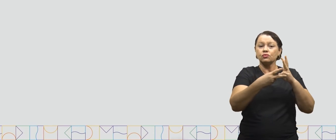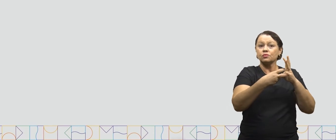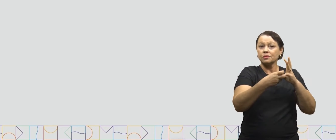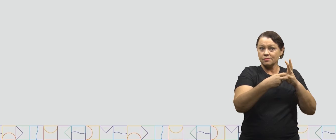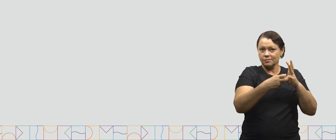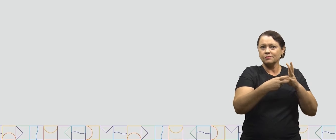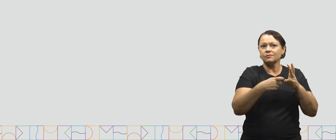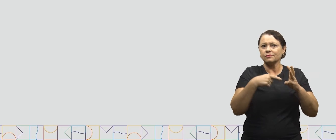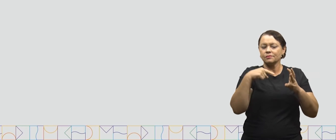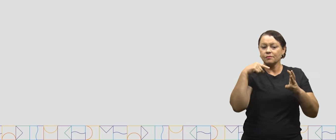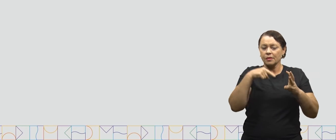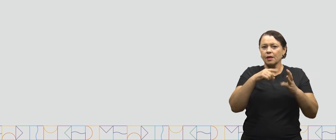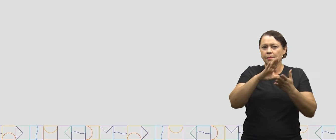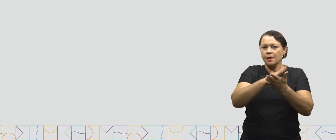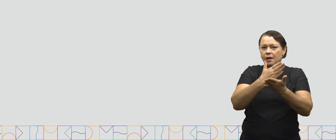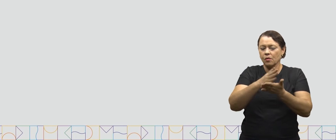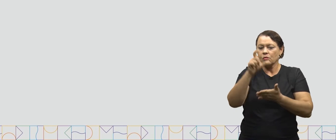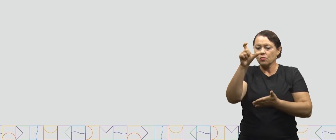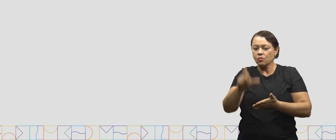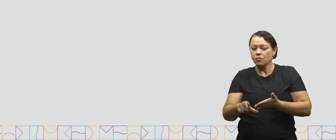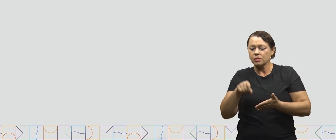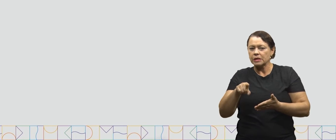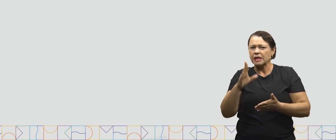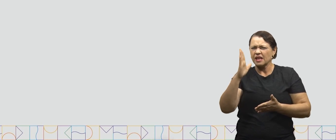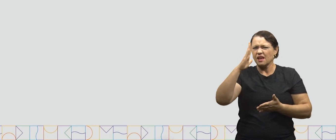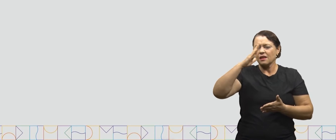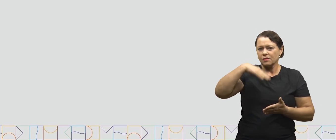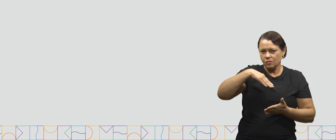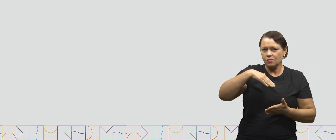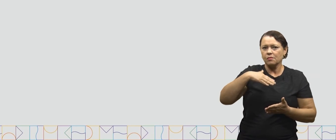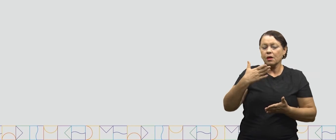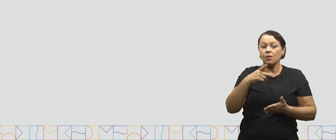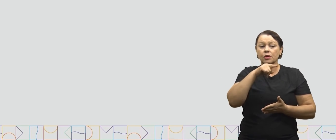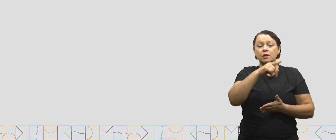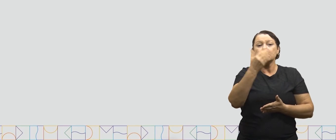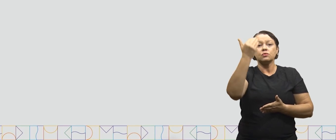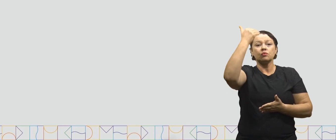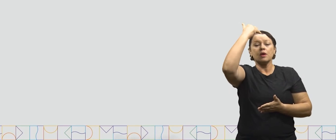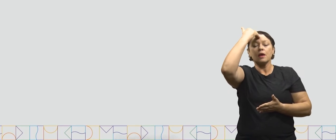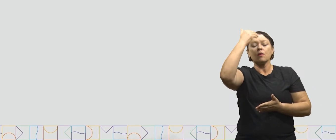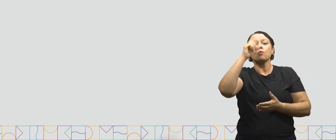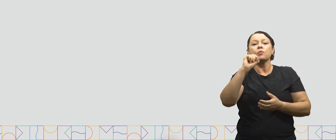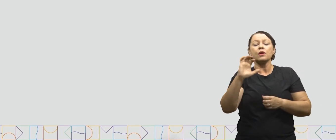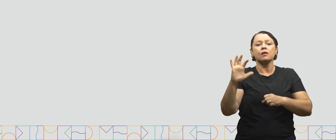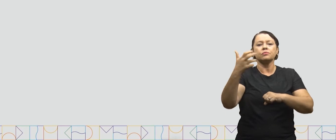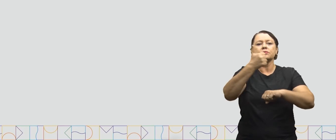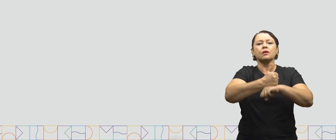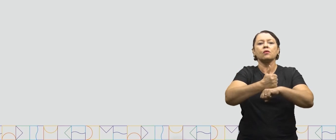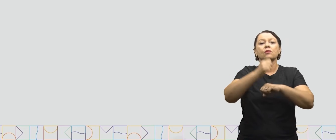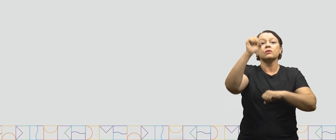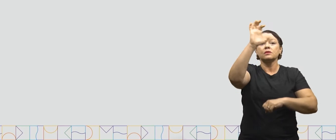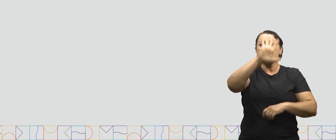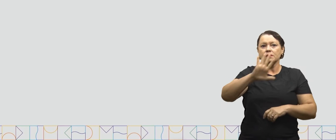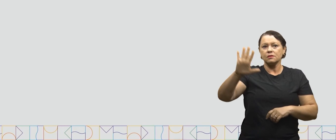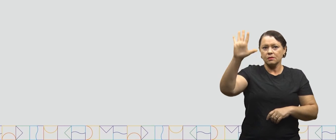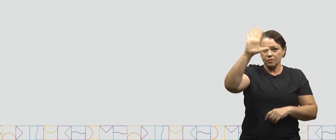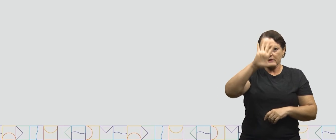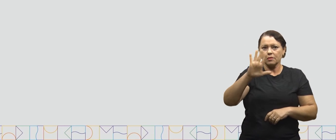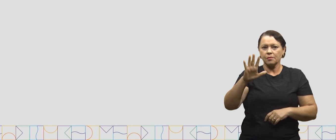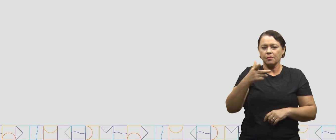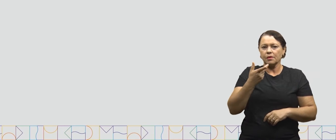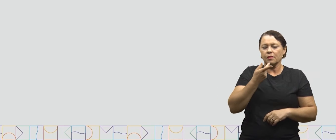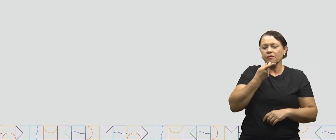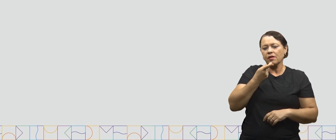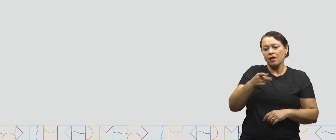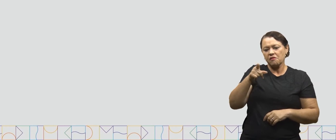muitos, ele é visto como uma entidade do mal, e parte disso é culpa do processo de colonização europeia, o